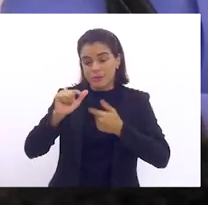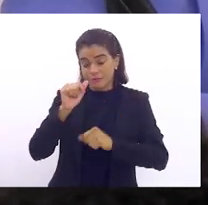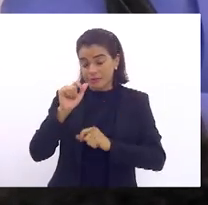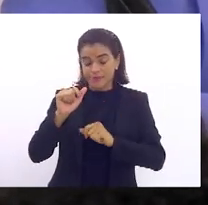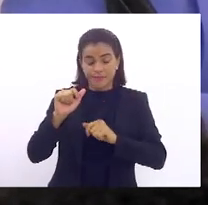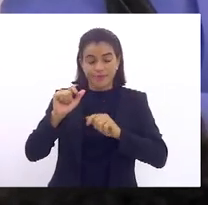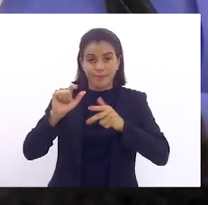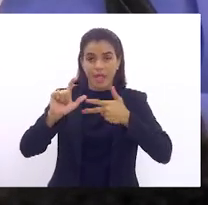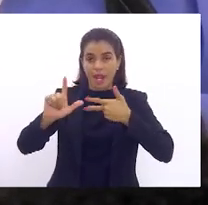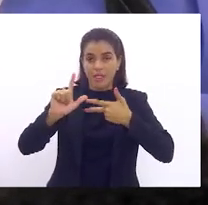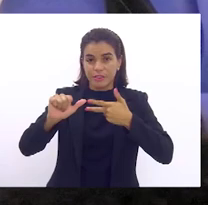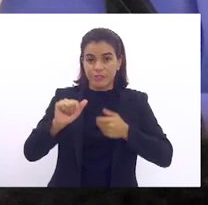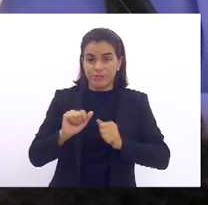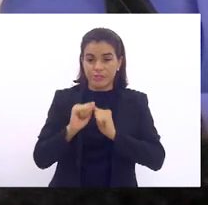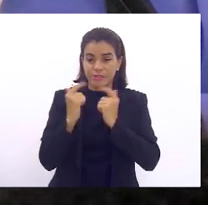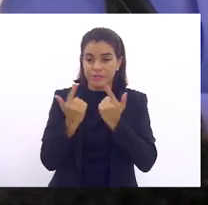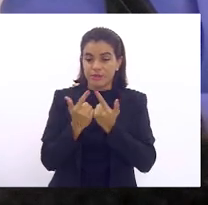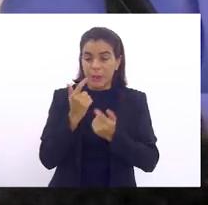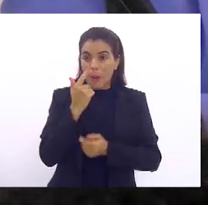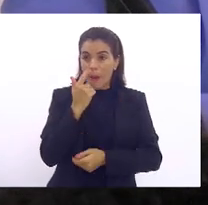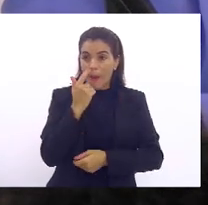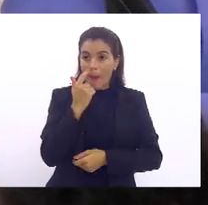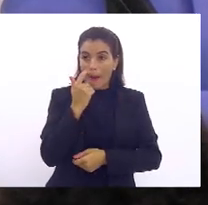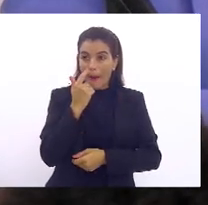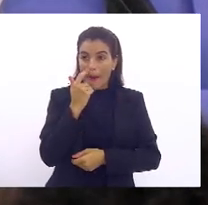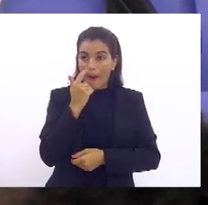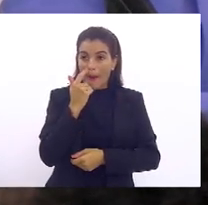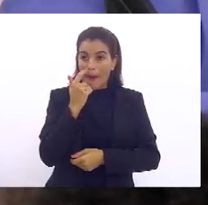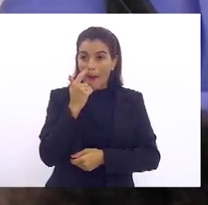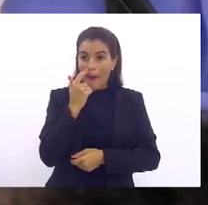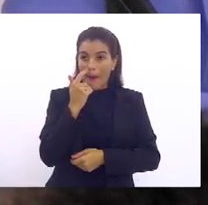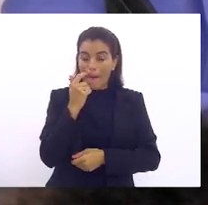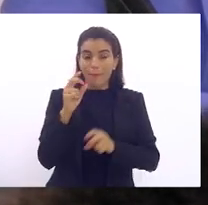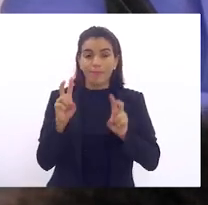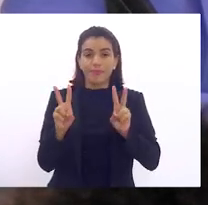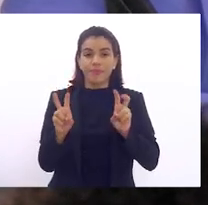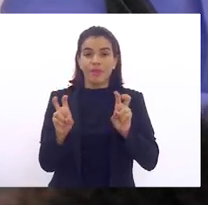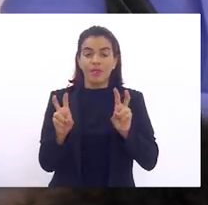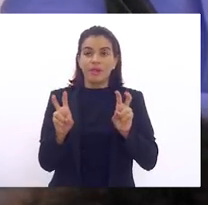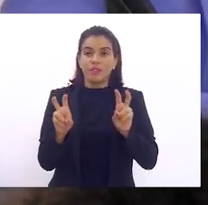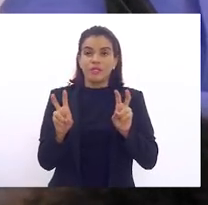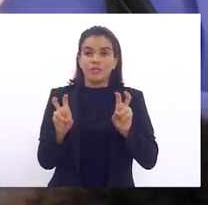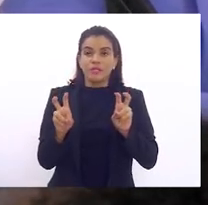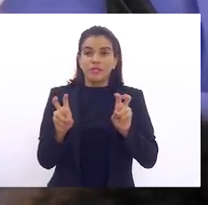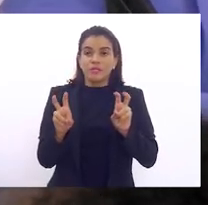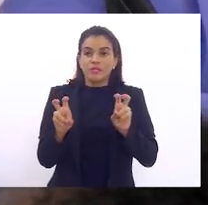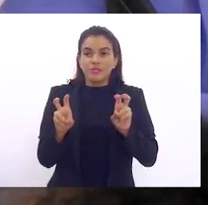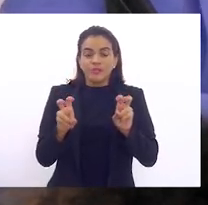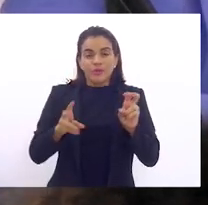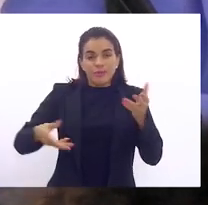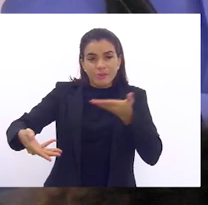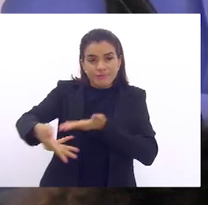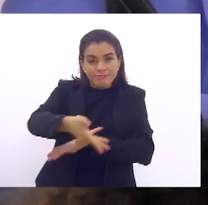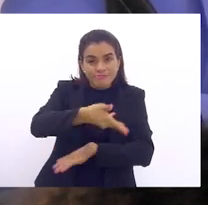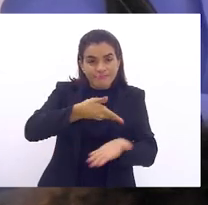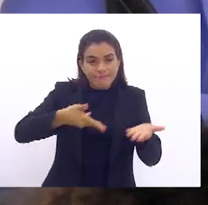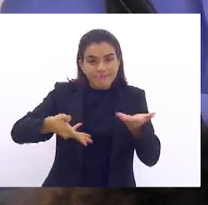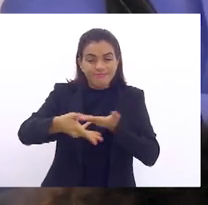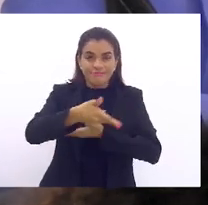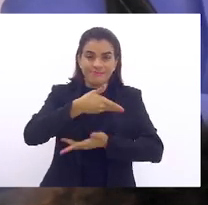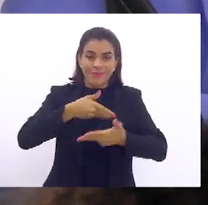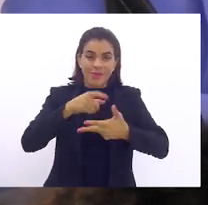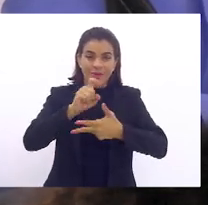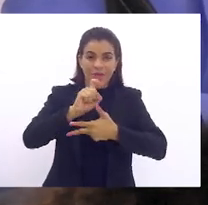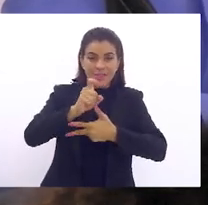a outra coisa que eu gostaria também de colocar aqui em relação eh a essa esse relacionamento né que o executivo